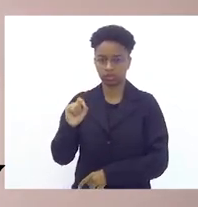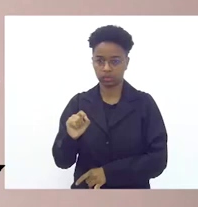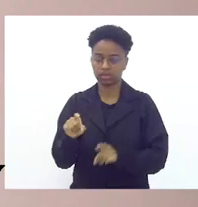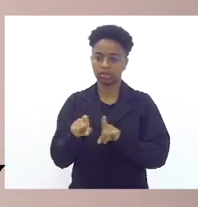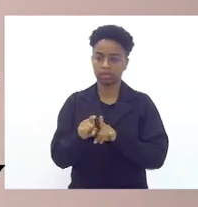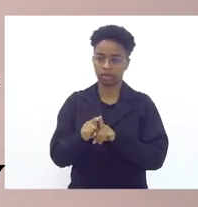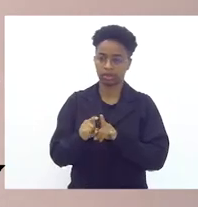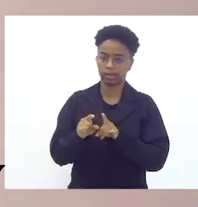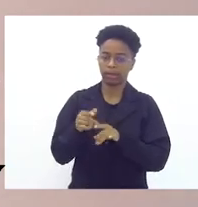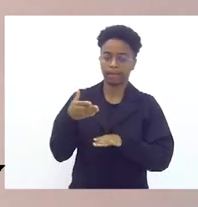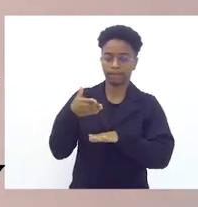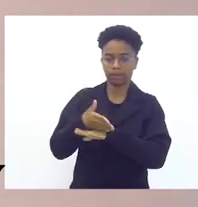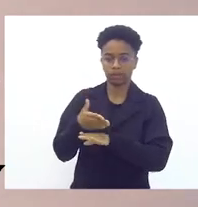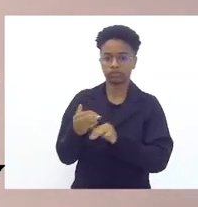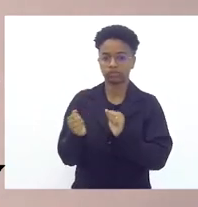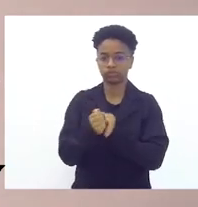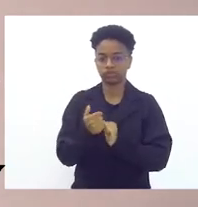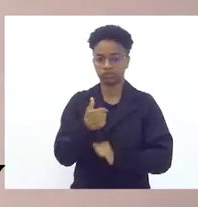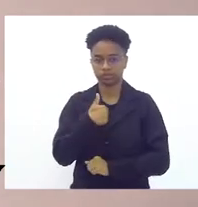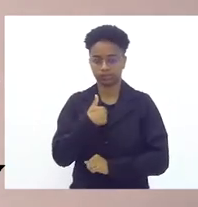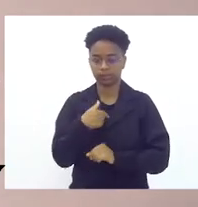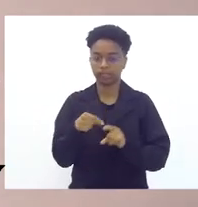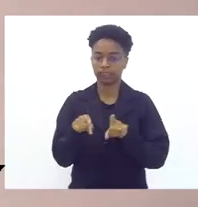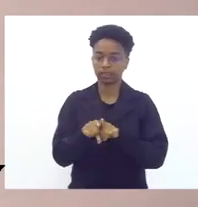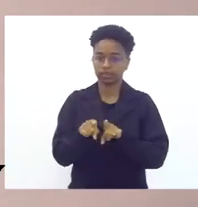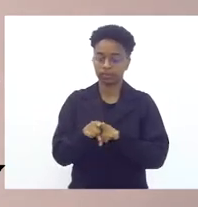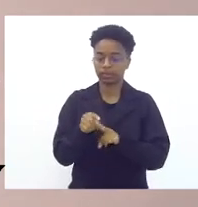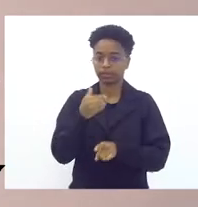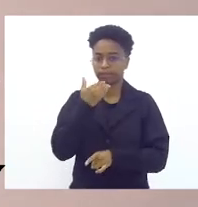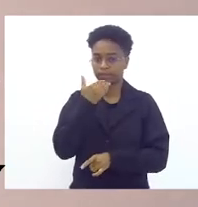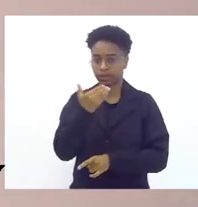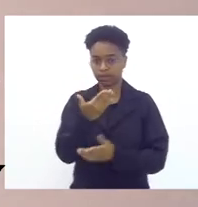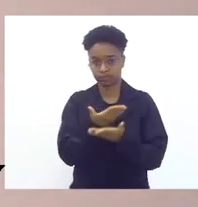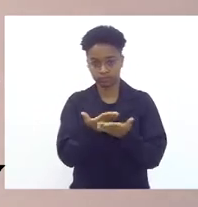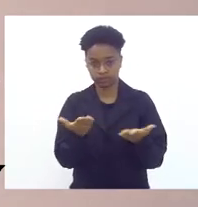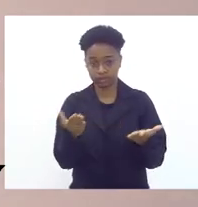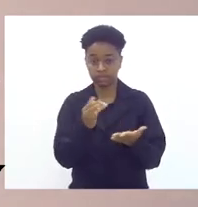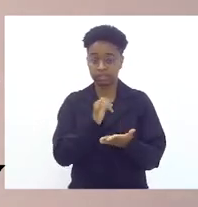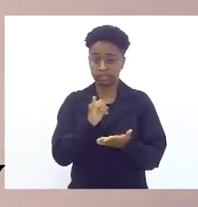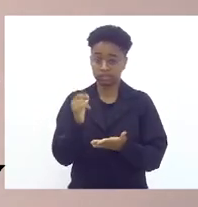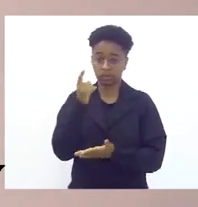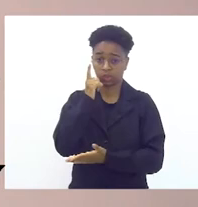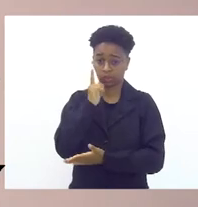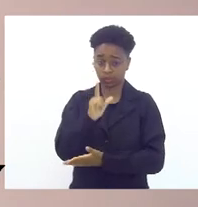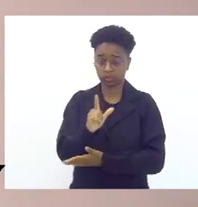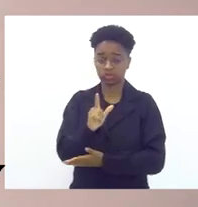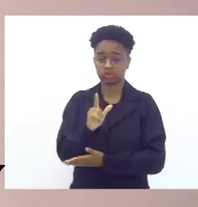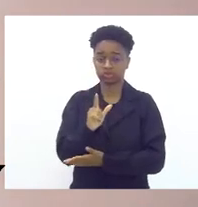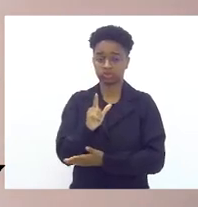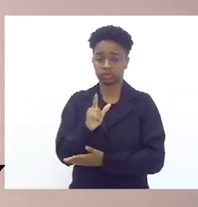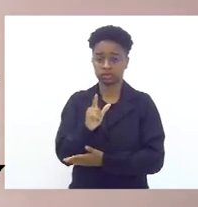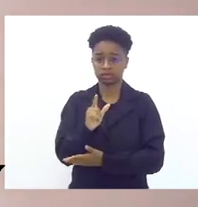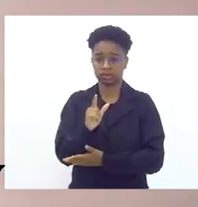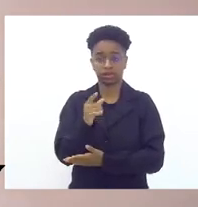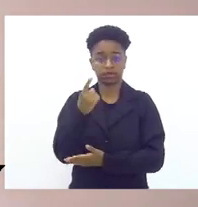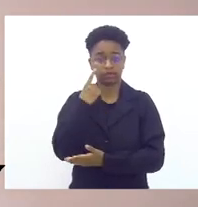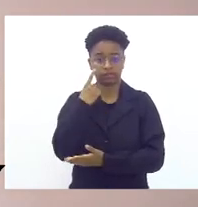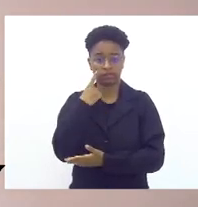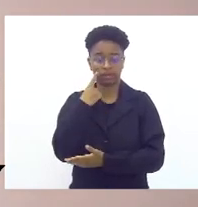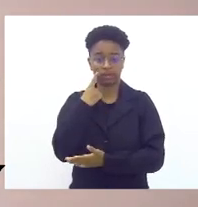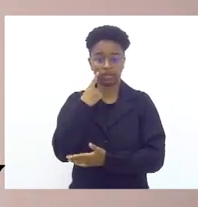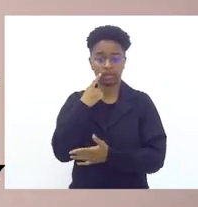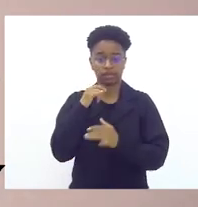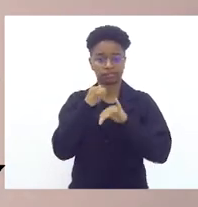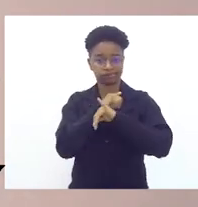campanha junto comigo também eu também peço para vocês se vocês puderem dar uma olhada um pouco na campanha que teve da